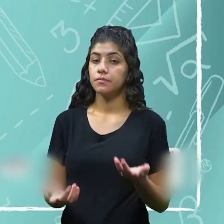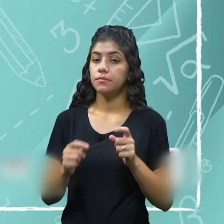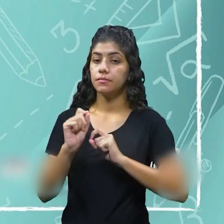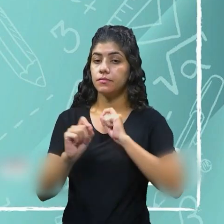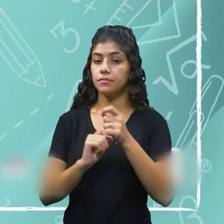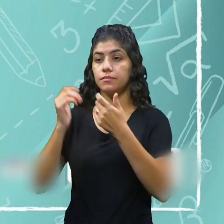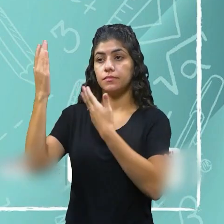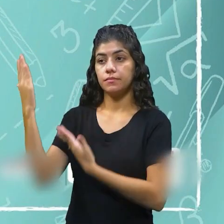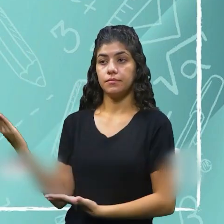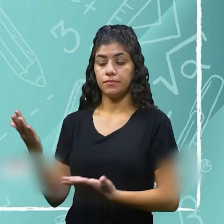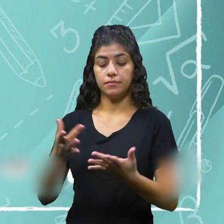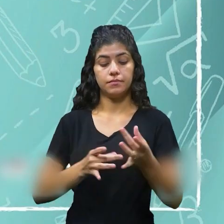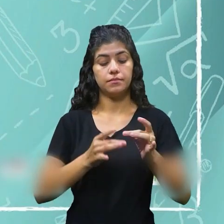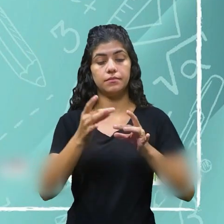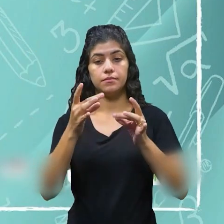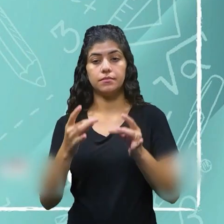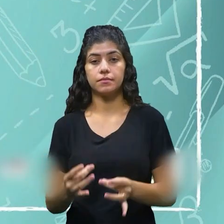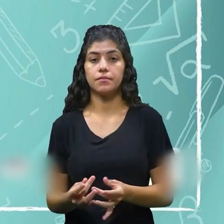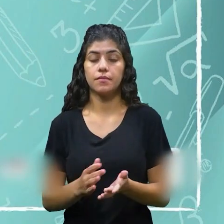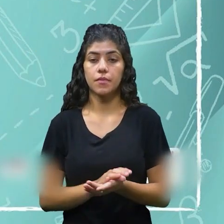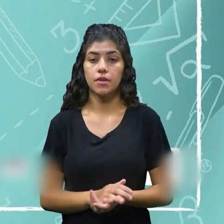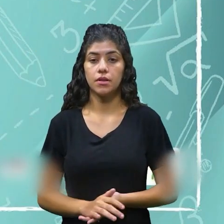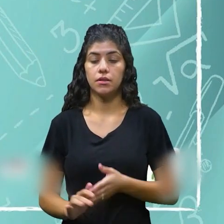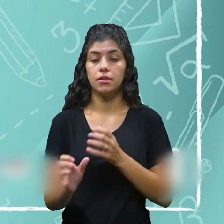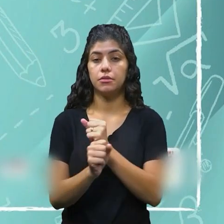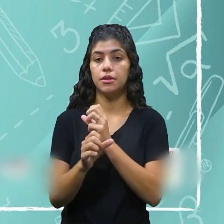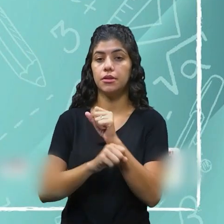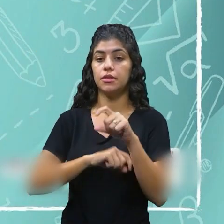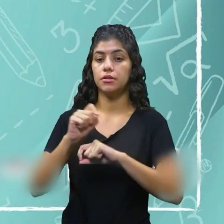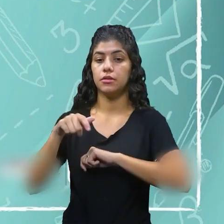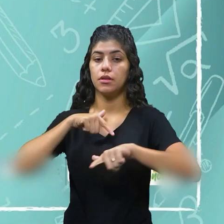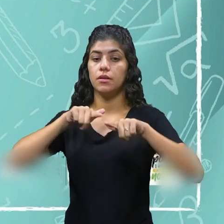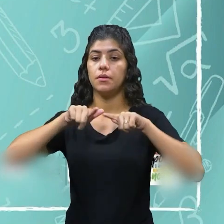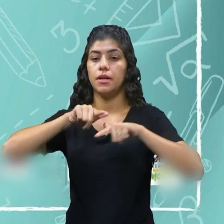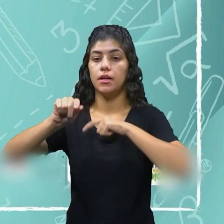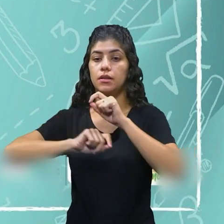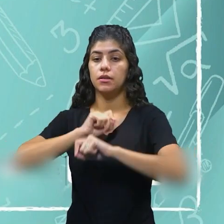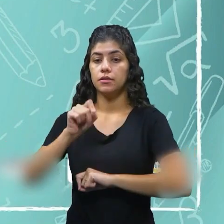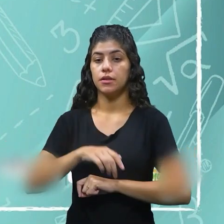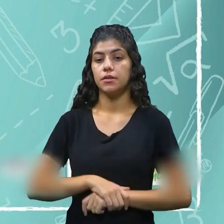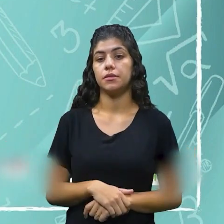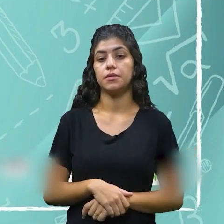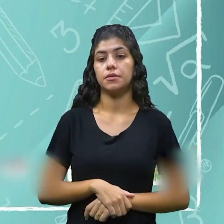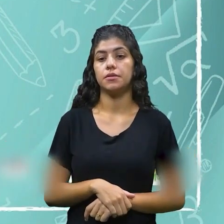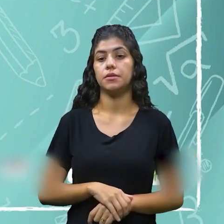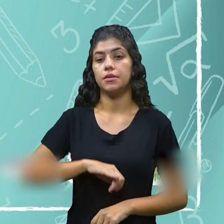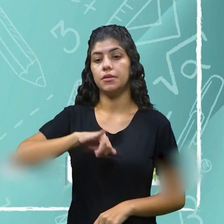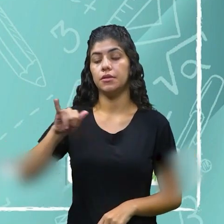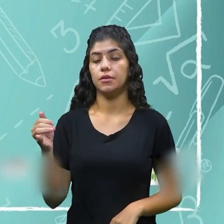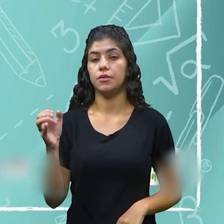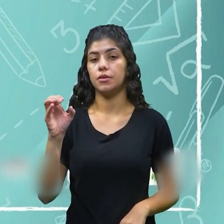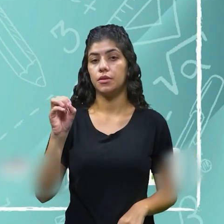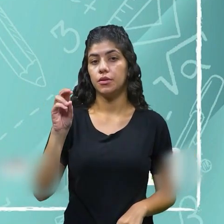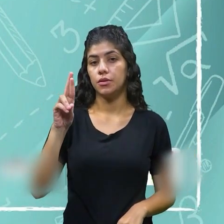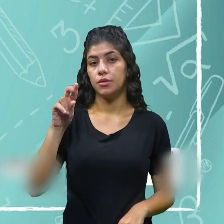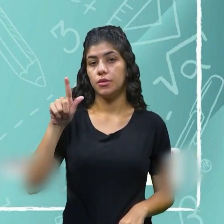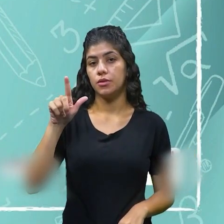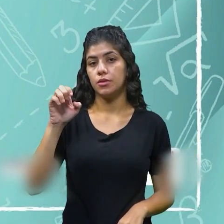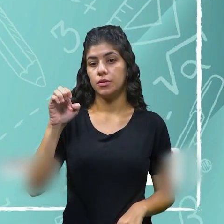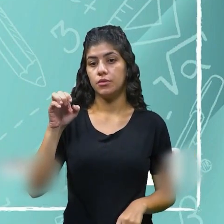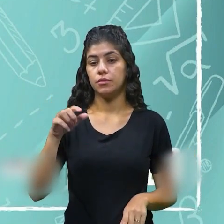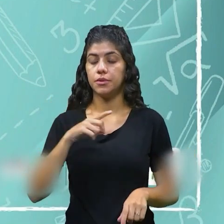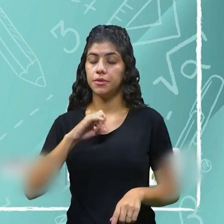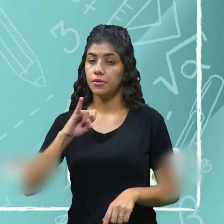de medida dentro da física, do trabalho, é o Joule, tá? Então quando você olhar essa letra J